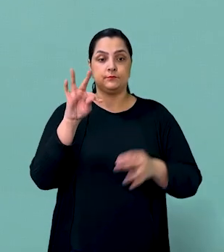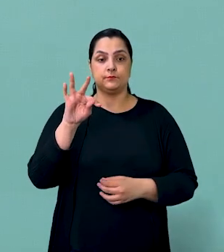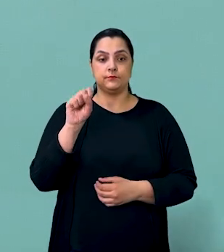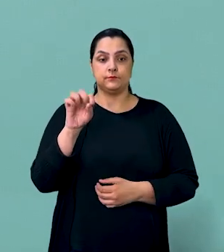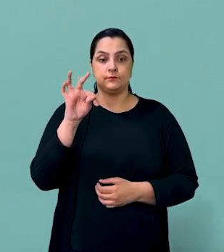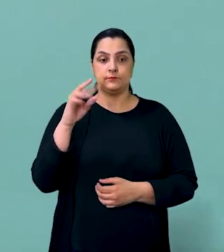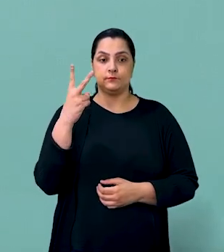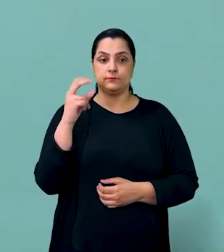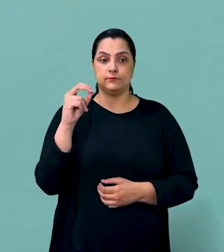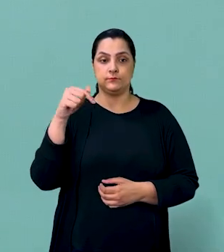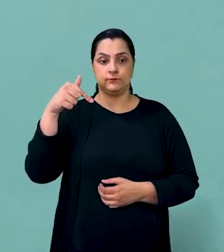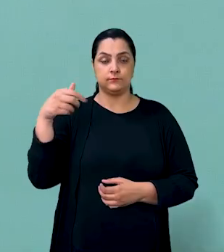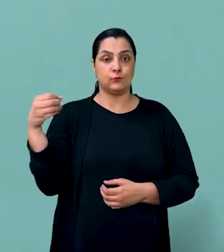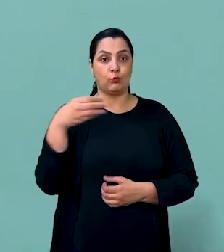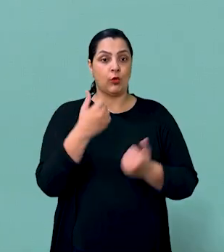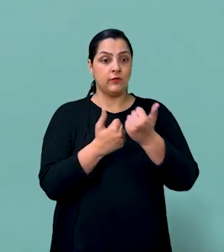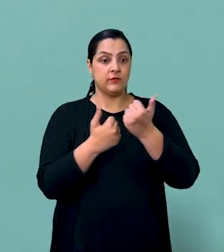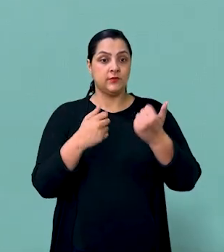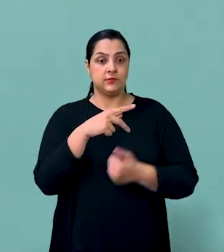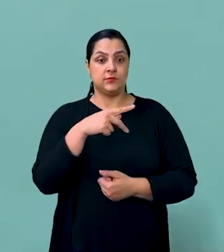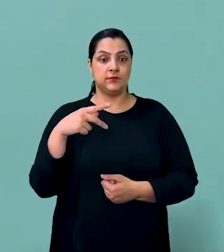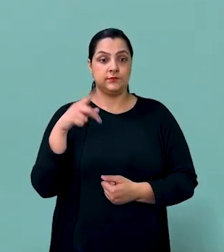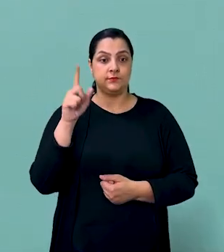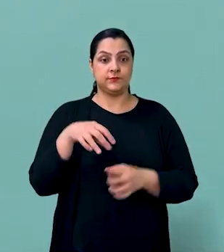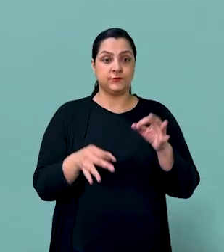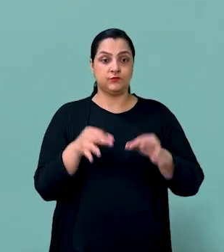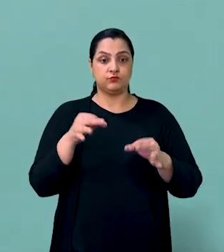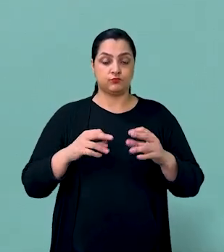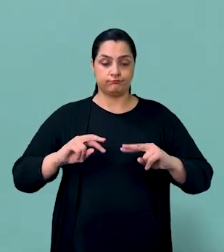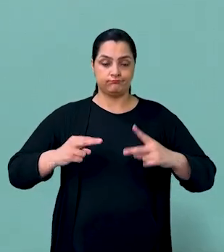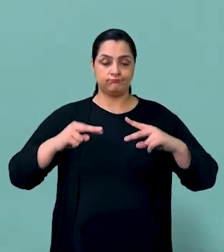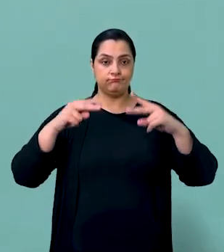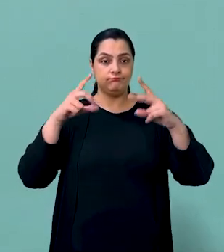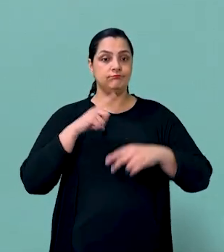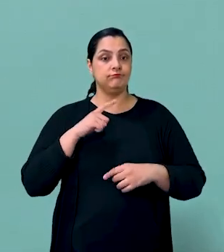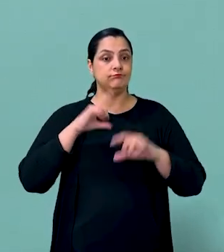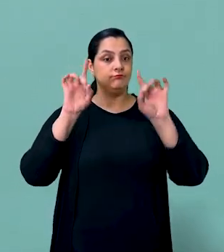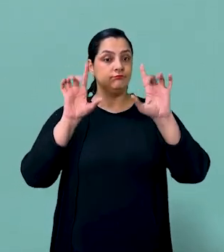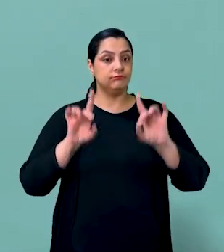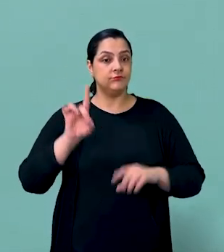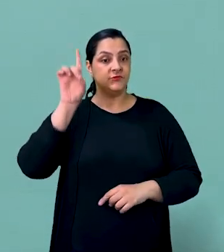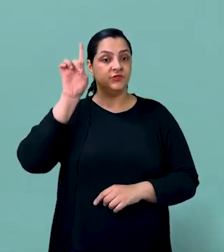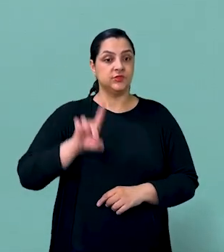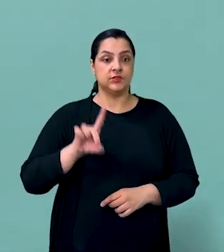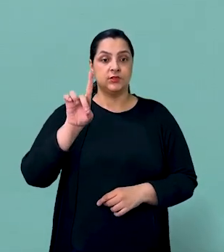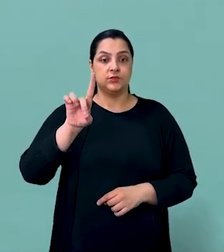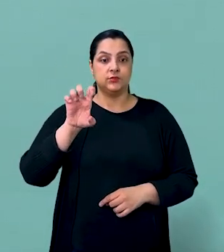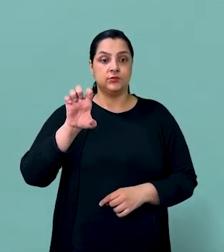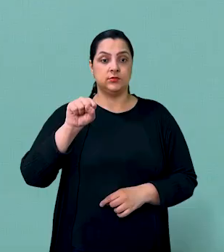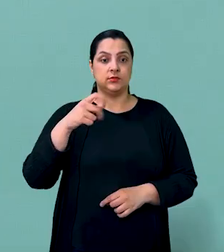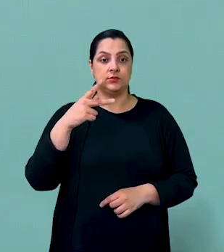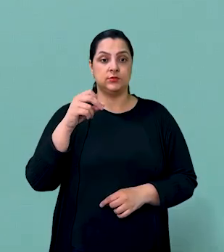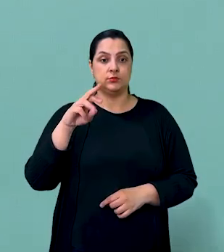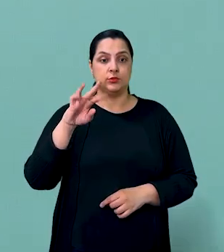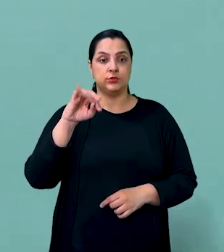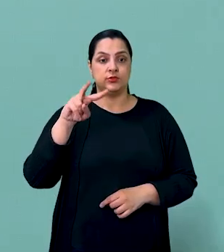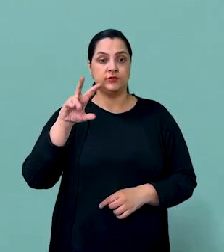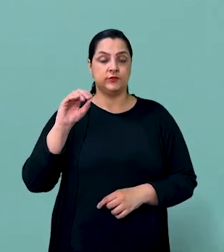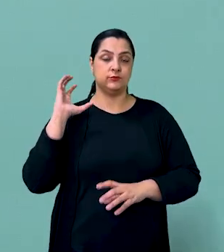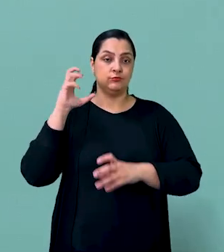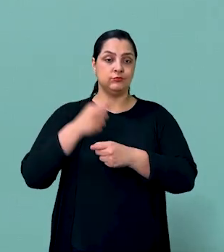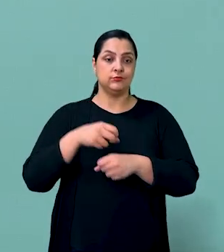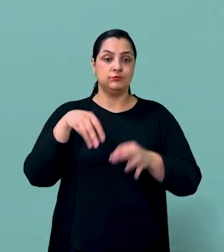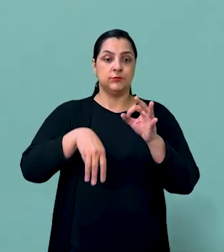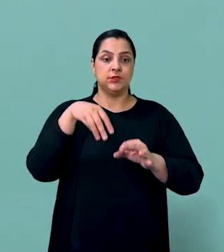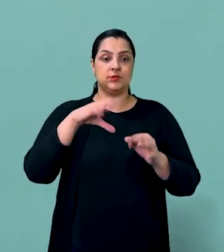Ministro do TST desde 2007, o novo vice-presidente da Corte é juiz de carreira e tem especialidade em direito desportivo. Vamos conhecer mais